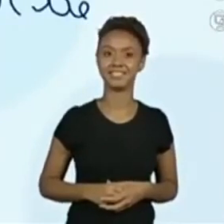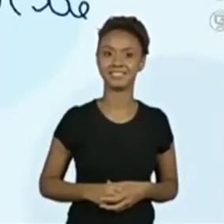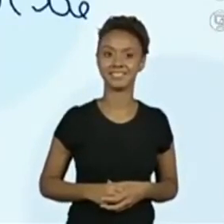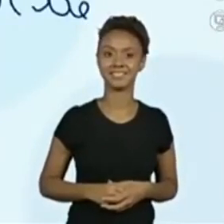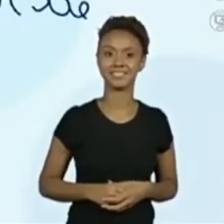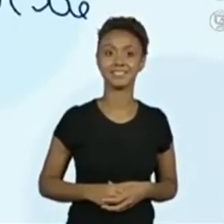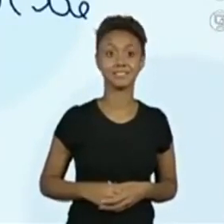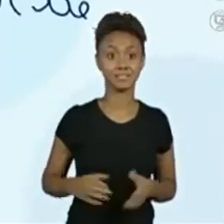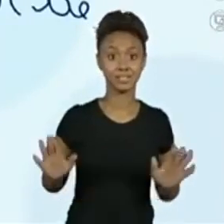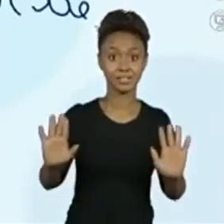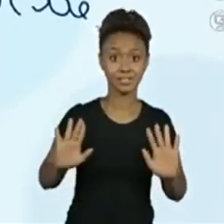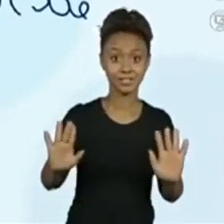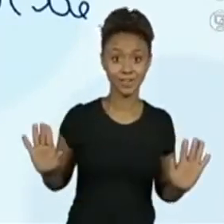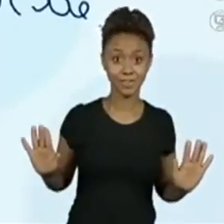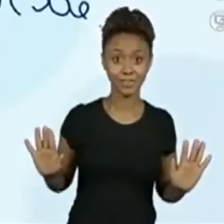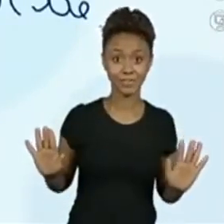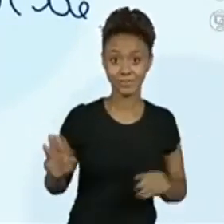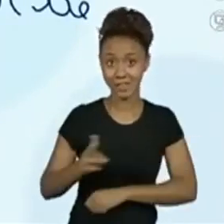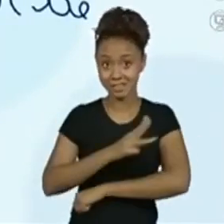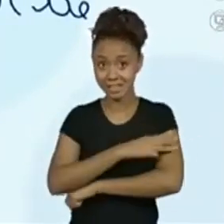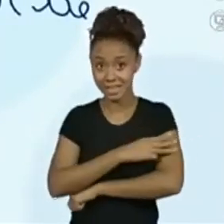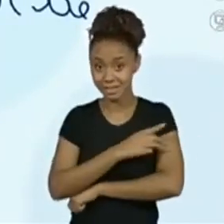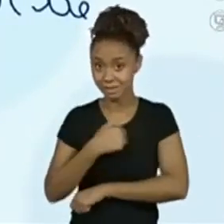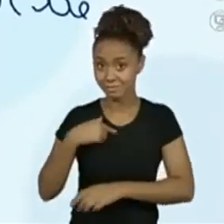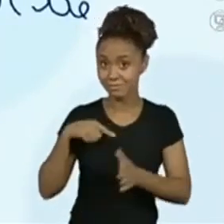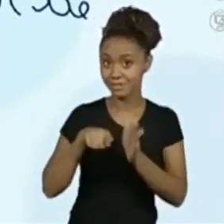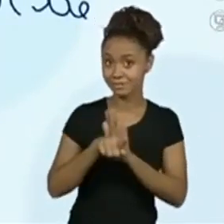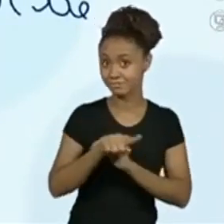Foi isso que aconteceu no terceiro ano.